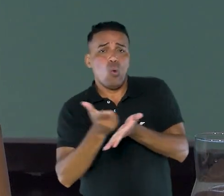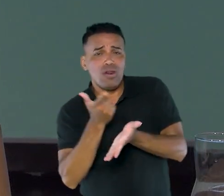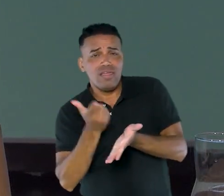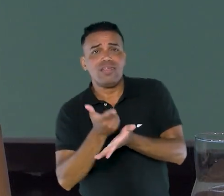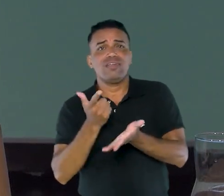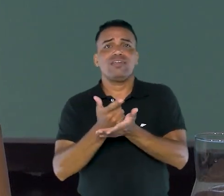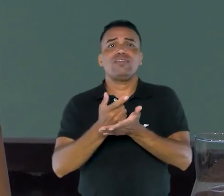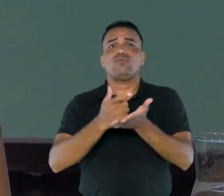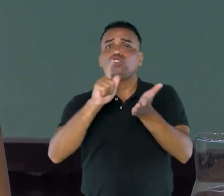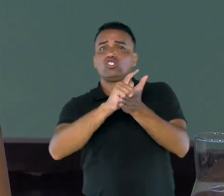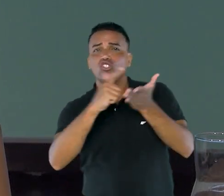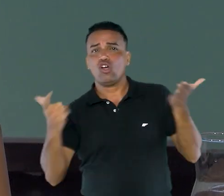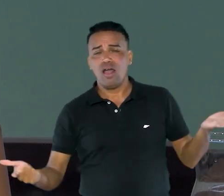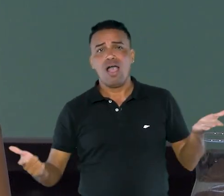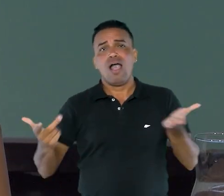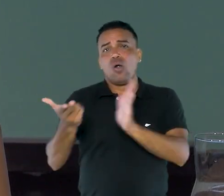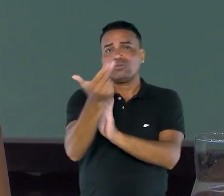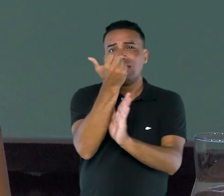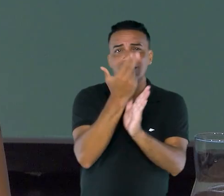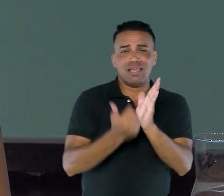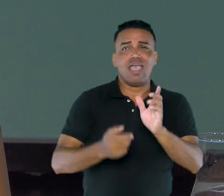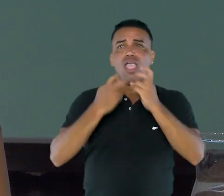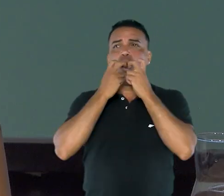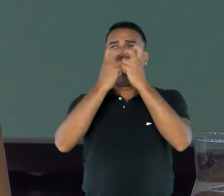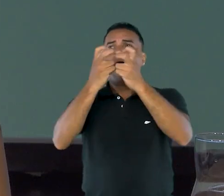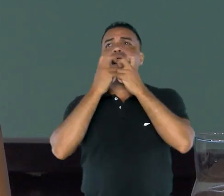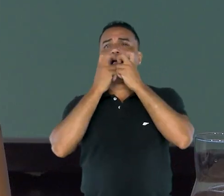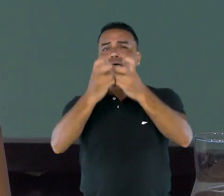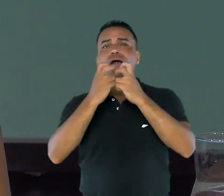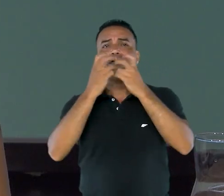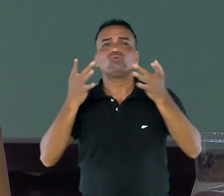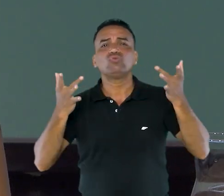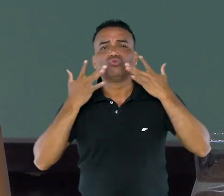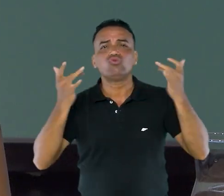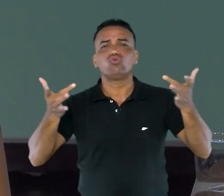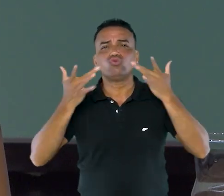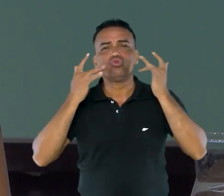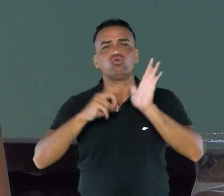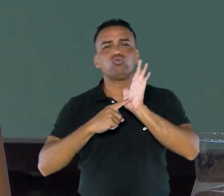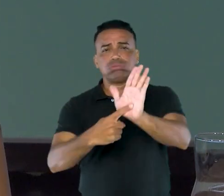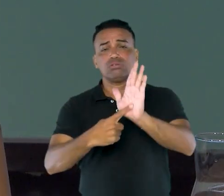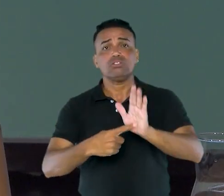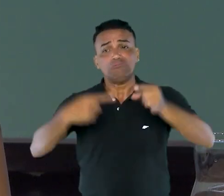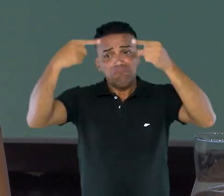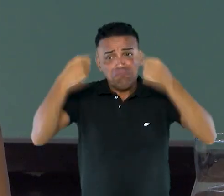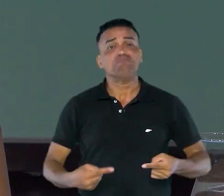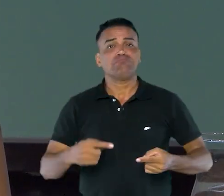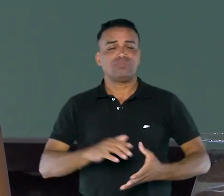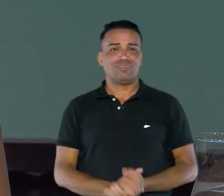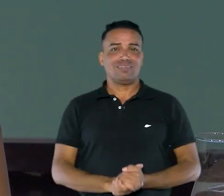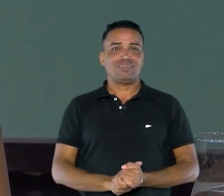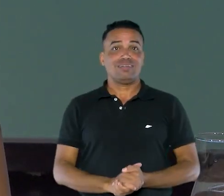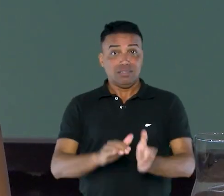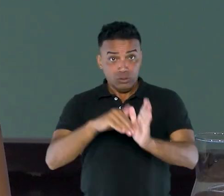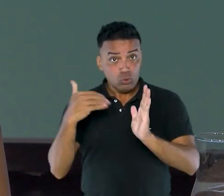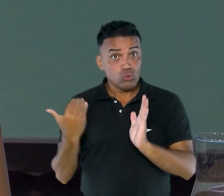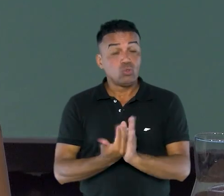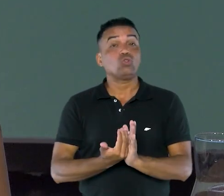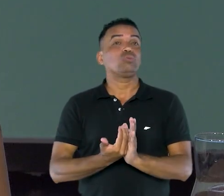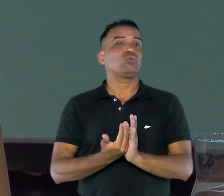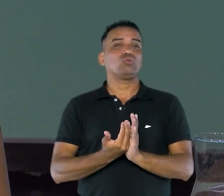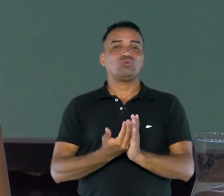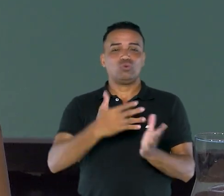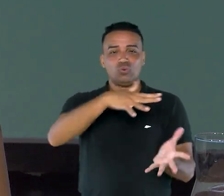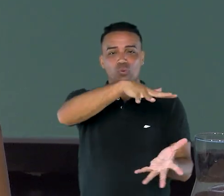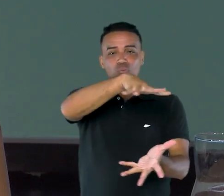coluna, desenho, gritaria, performance, embate. É isso, porque está todo mundo